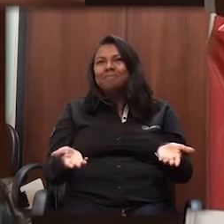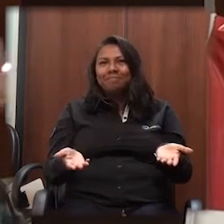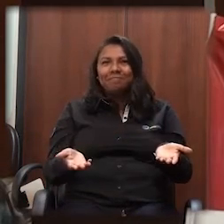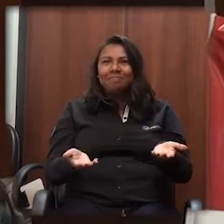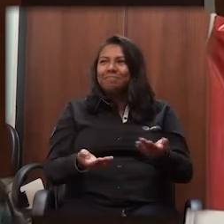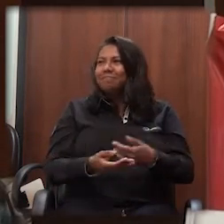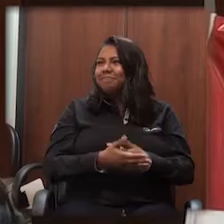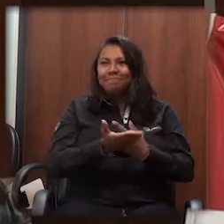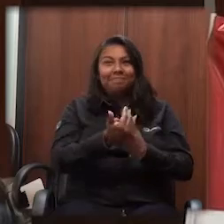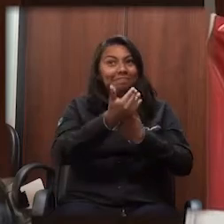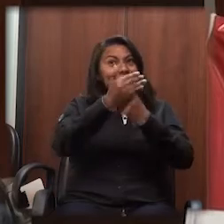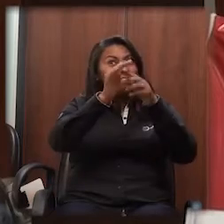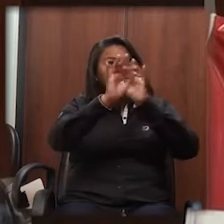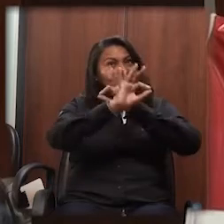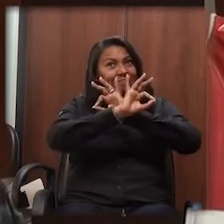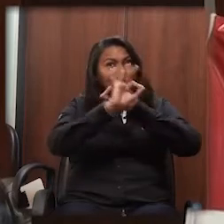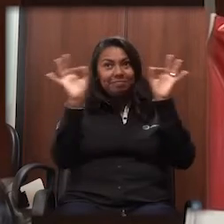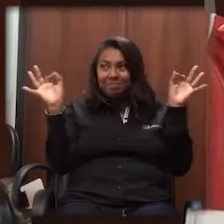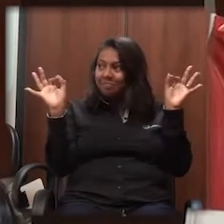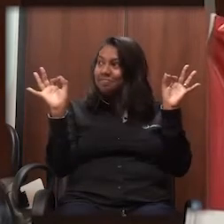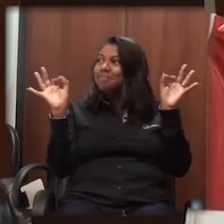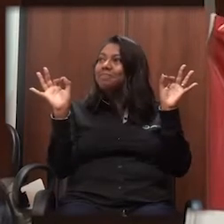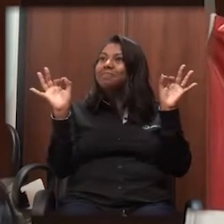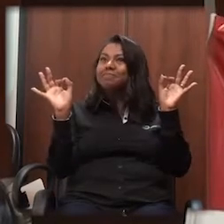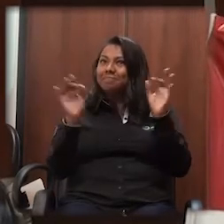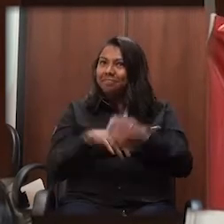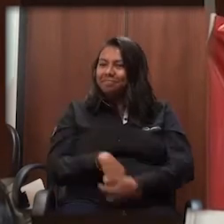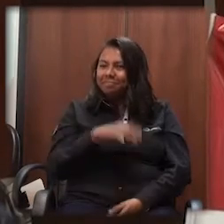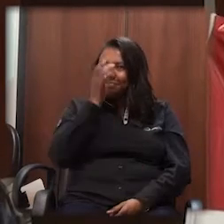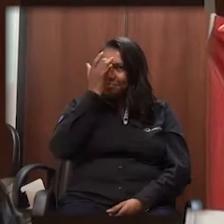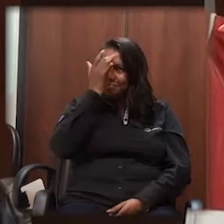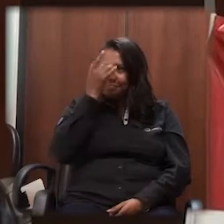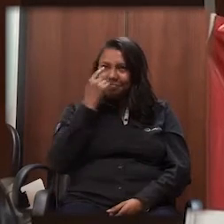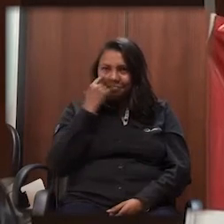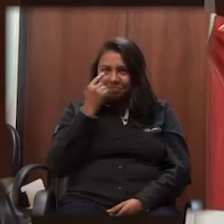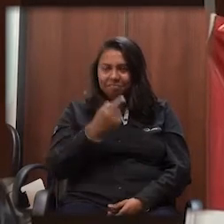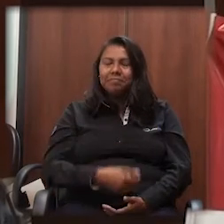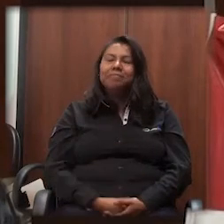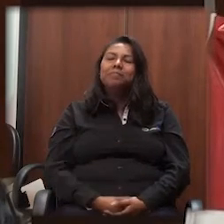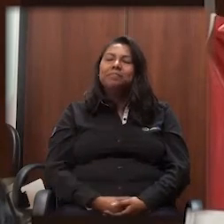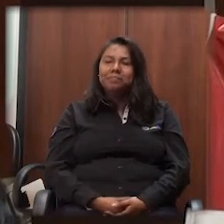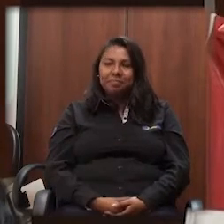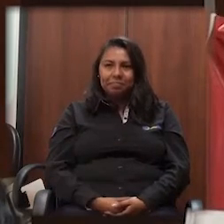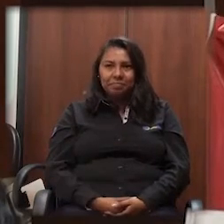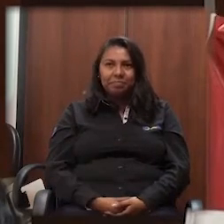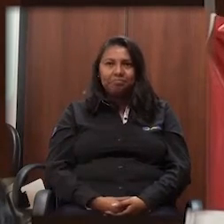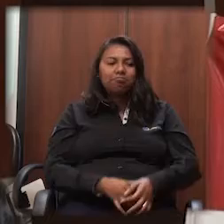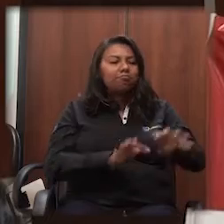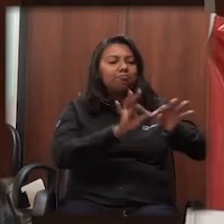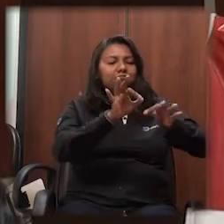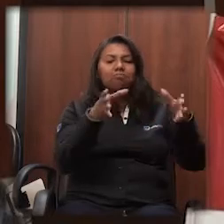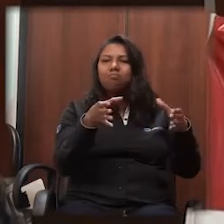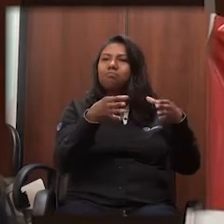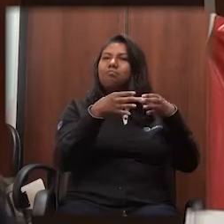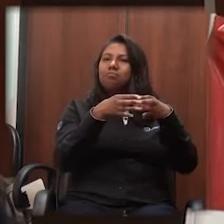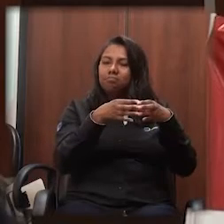Tecnologia é tudo, né? Ali agora tá bem mais fácil. Então, essa construção coletiva também